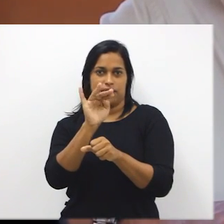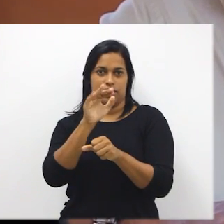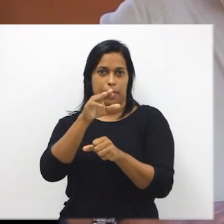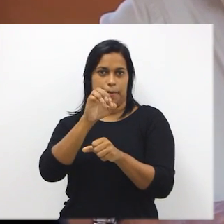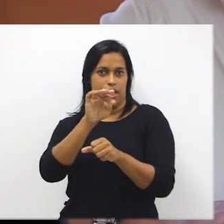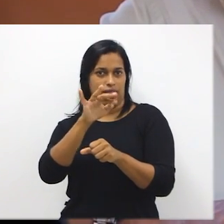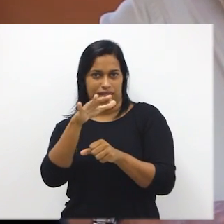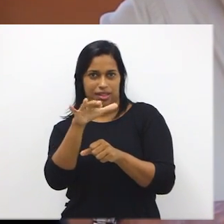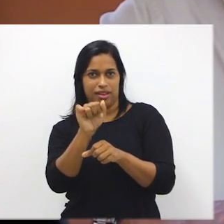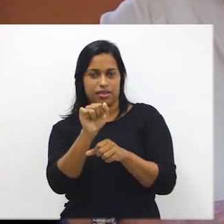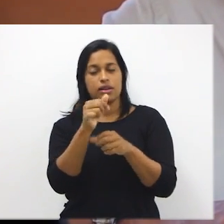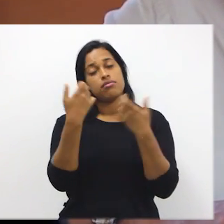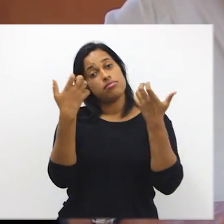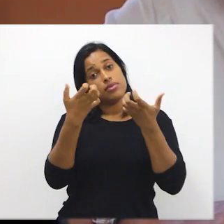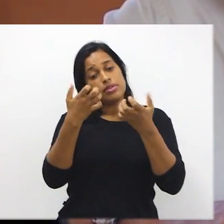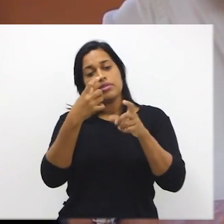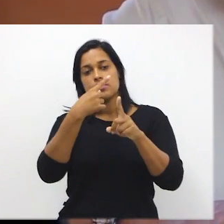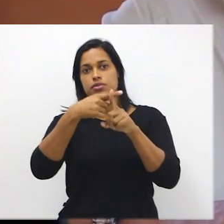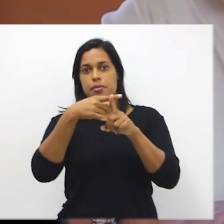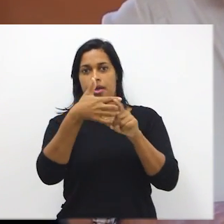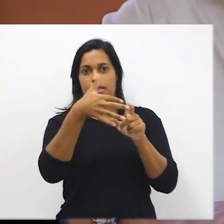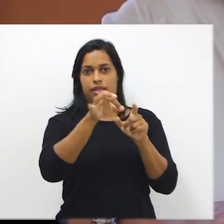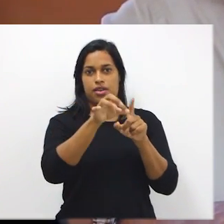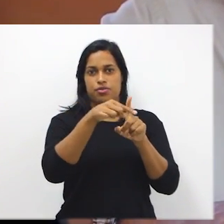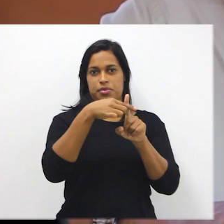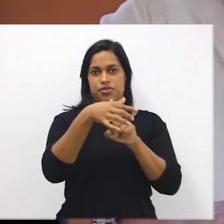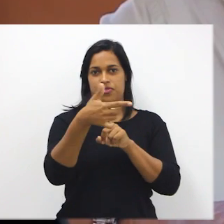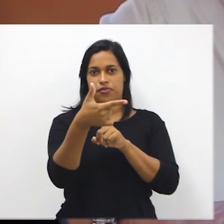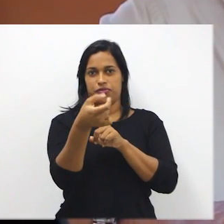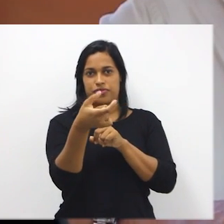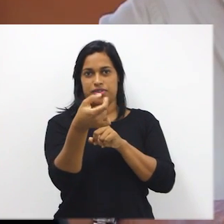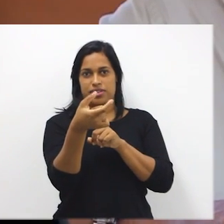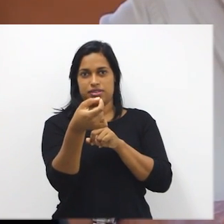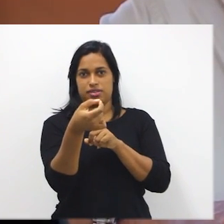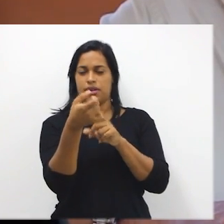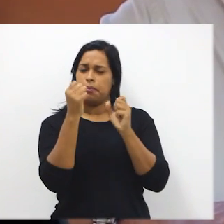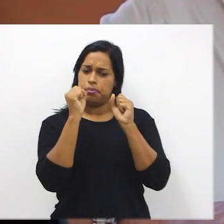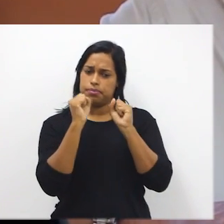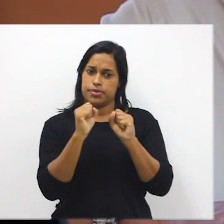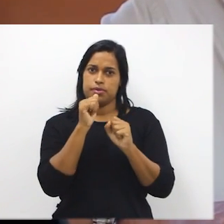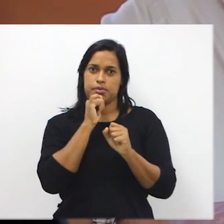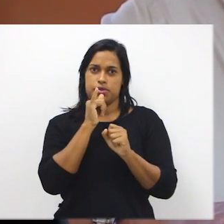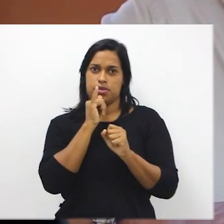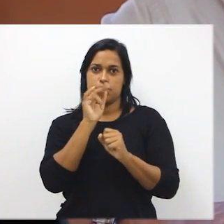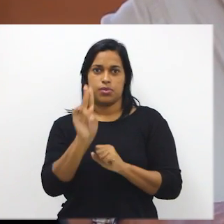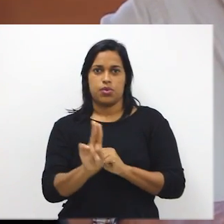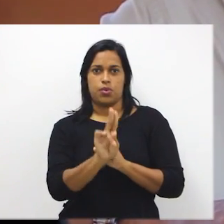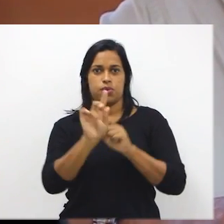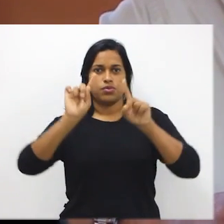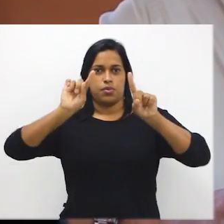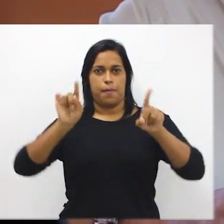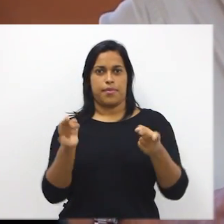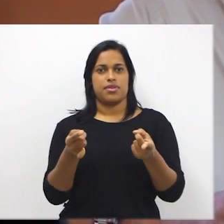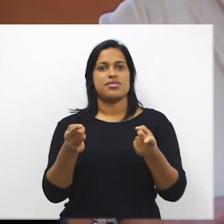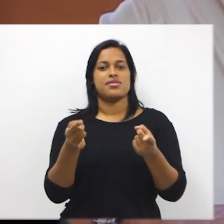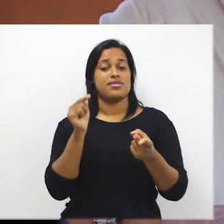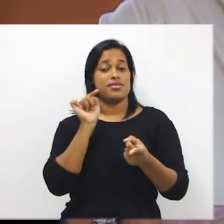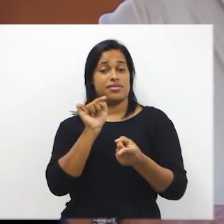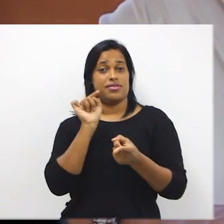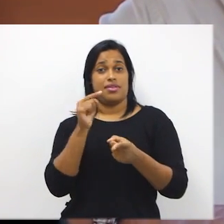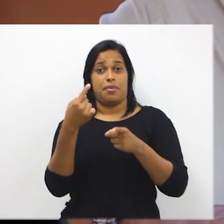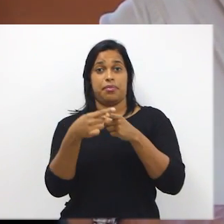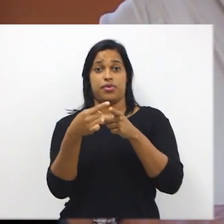quisesse realmente somar 10 mais 20. Então, nós podemos fazer uso do parêntese. O parêntese ele serve